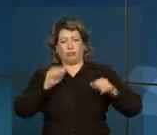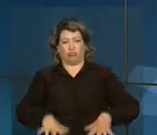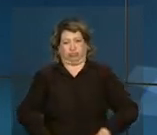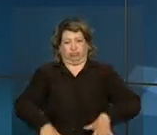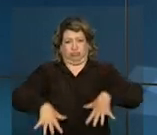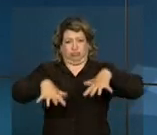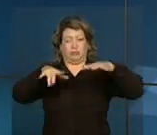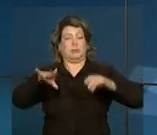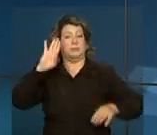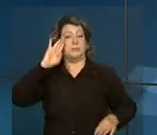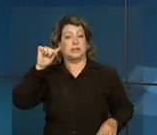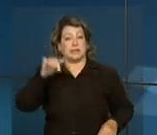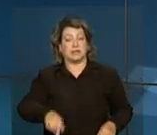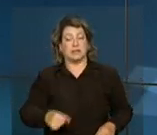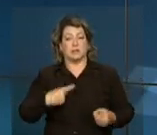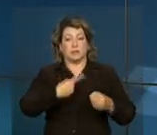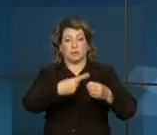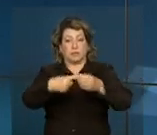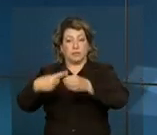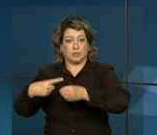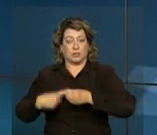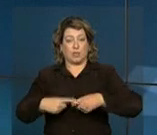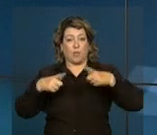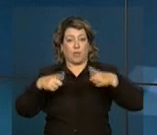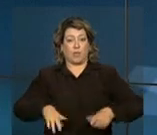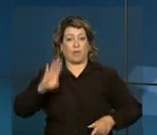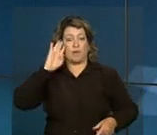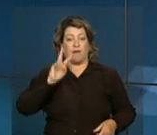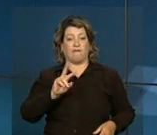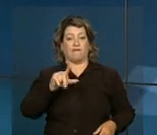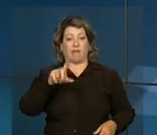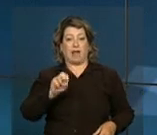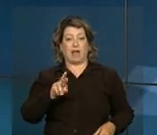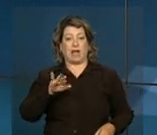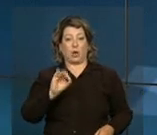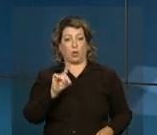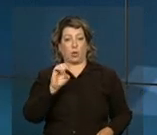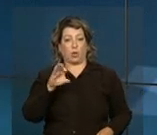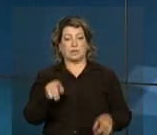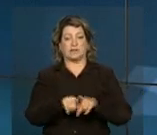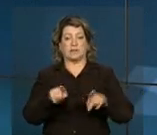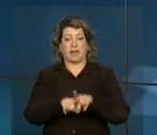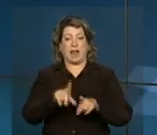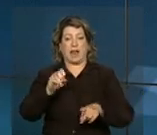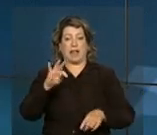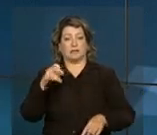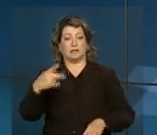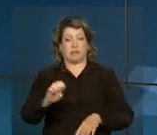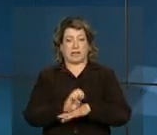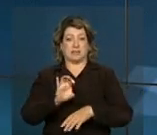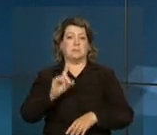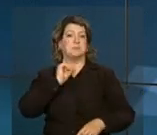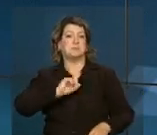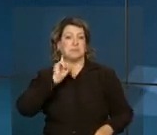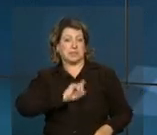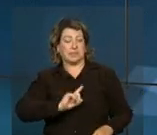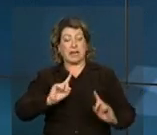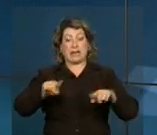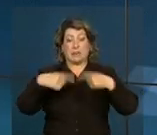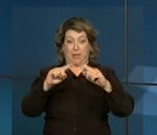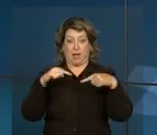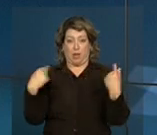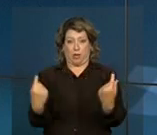alagadas, especialmente nos municípios localizados no Vale do Rio Doce e na parte leste do estado. Depois de se reunir